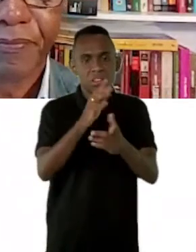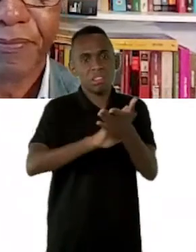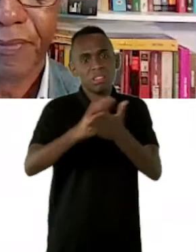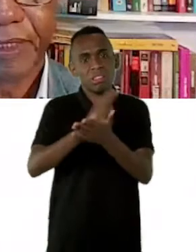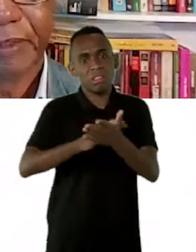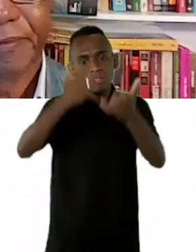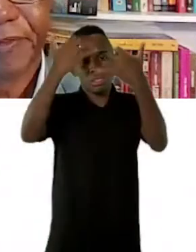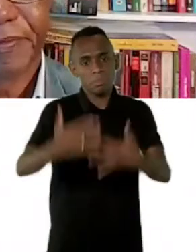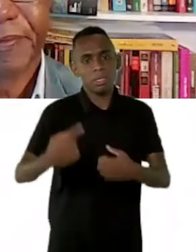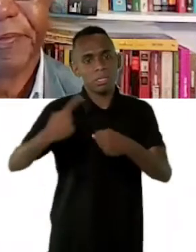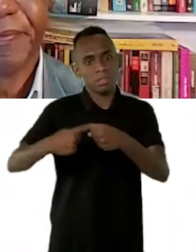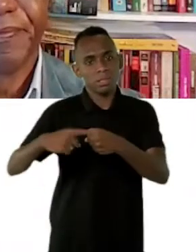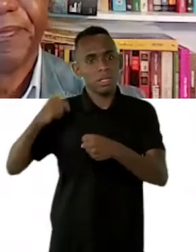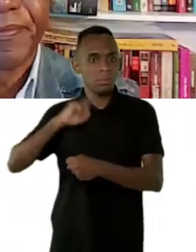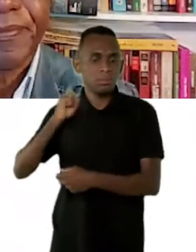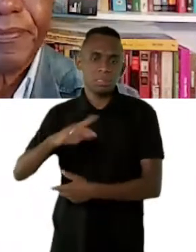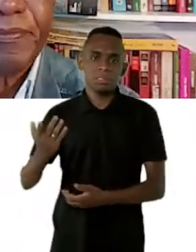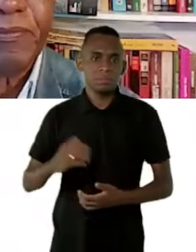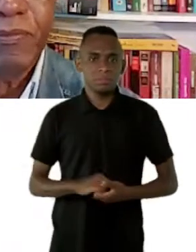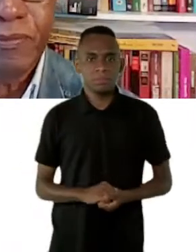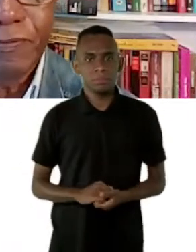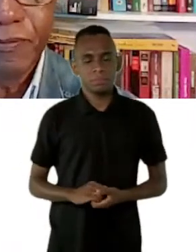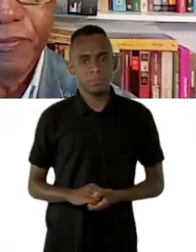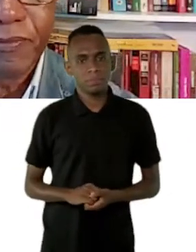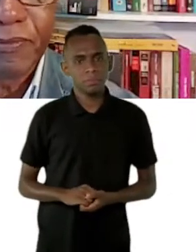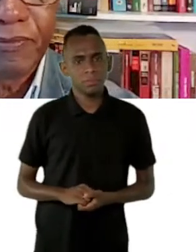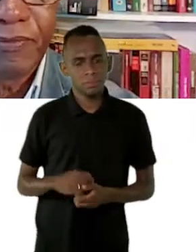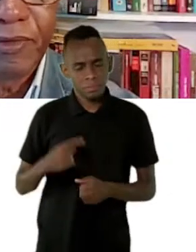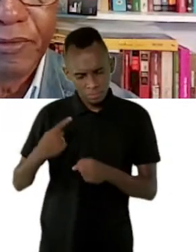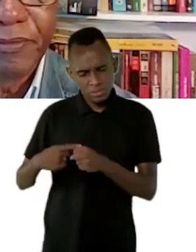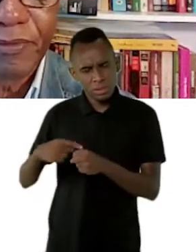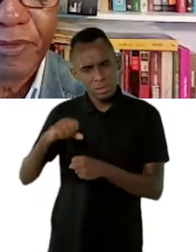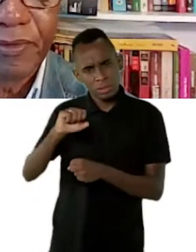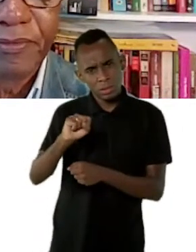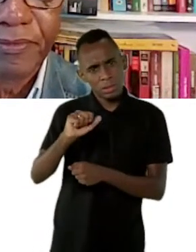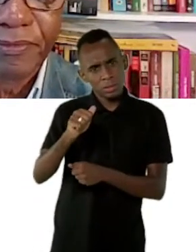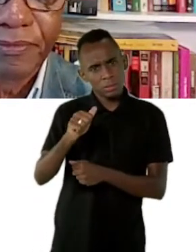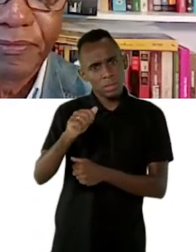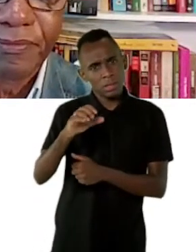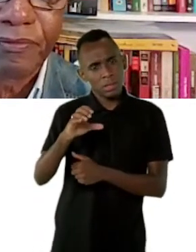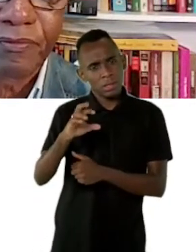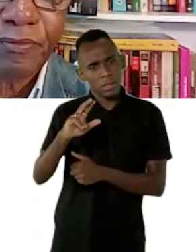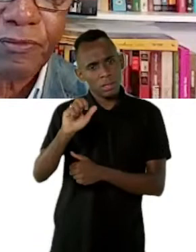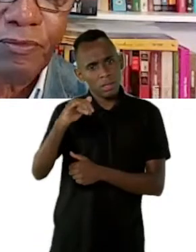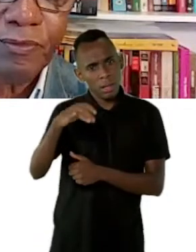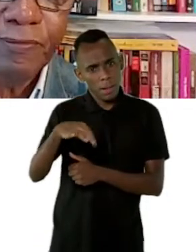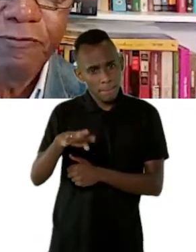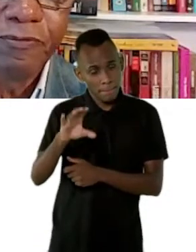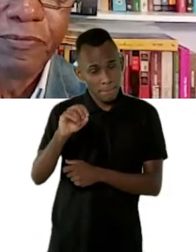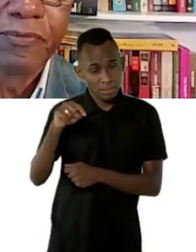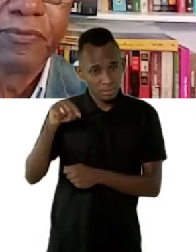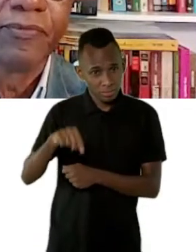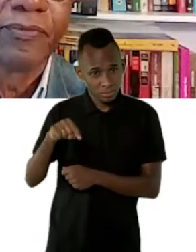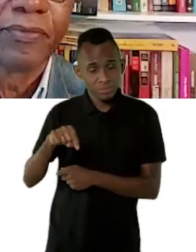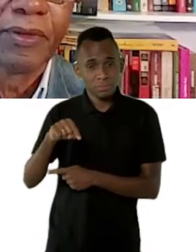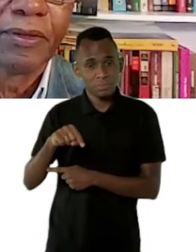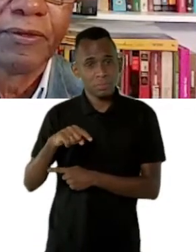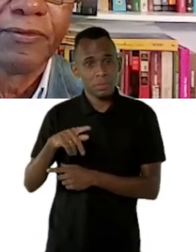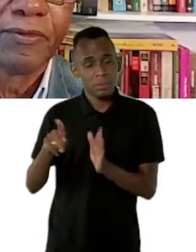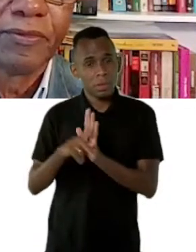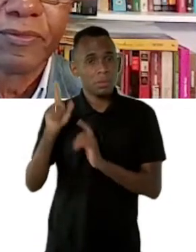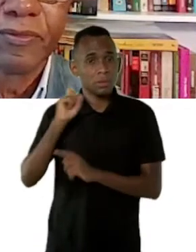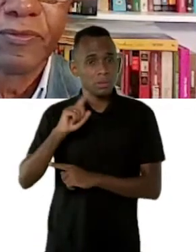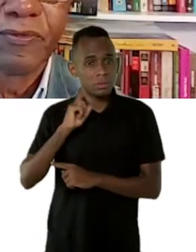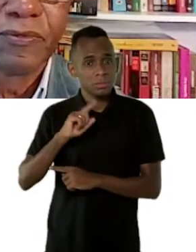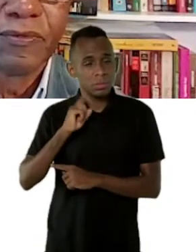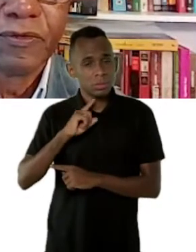Entendi. E Sacramento com relação à Carolina? Existe uma reverência ou Sacramento